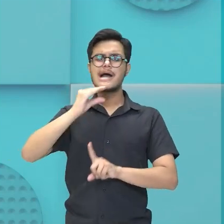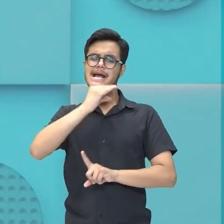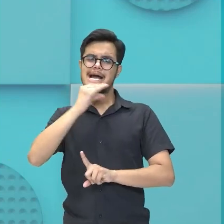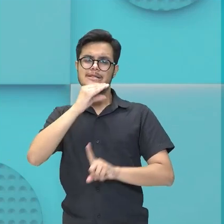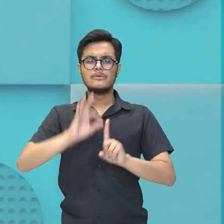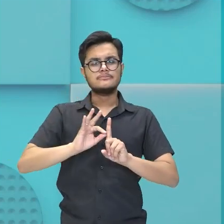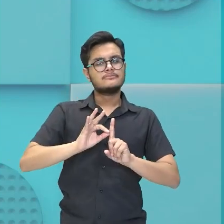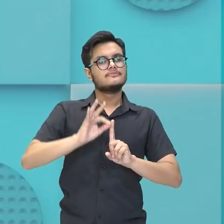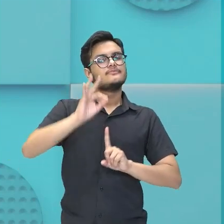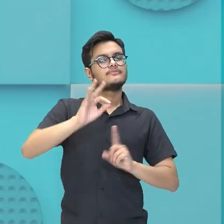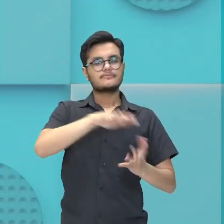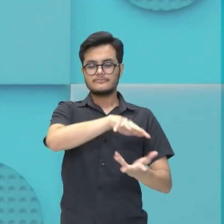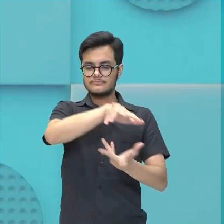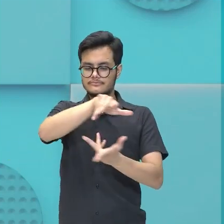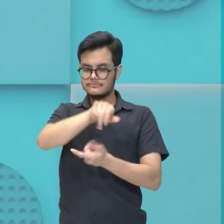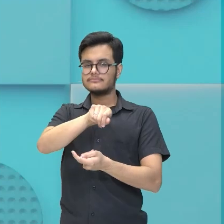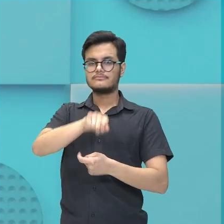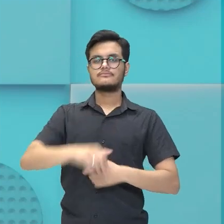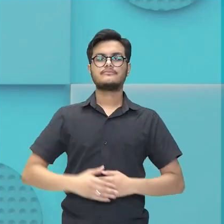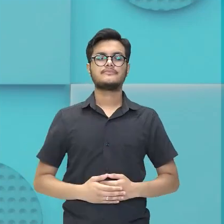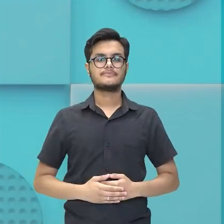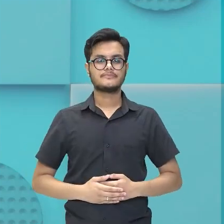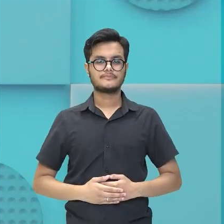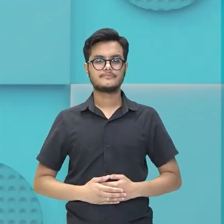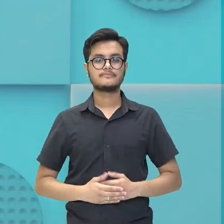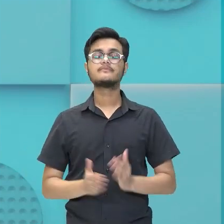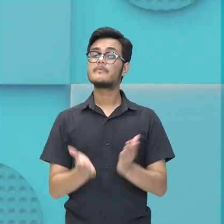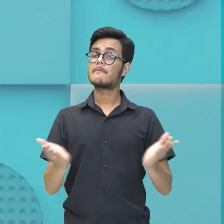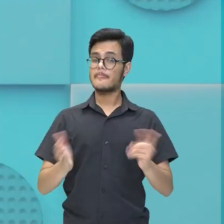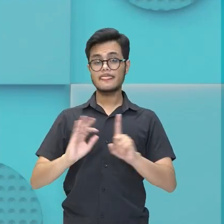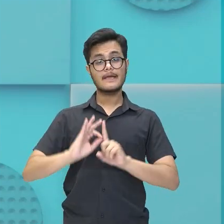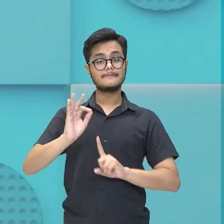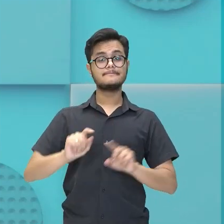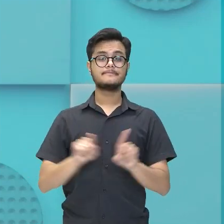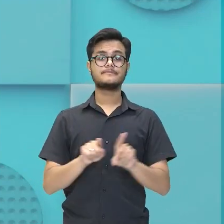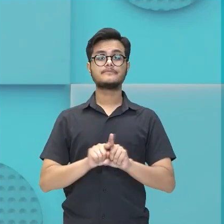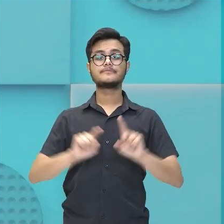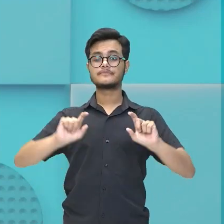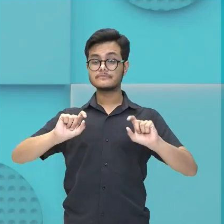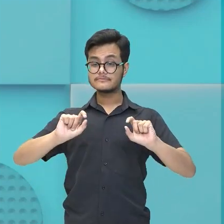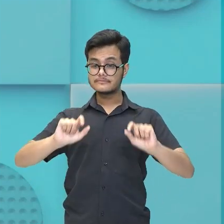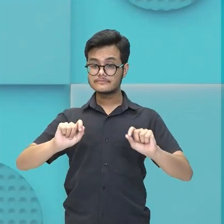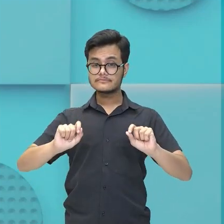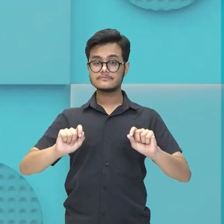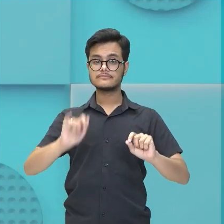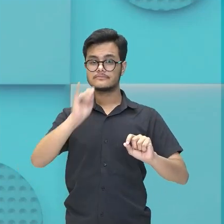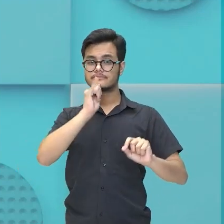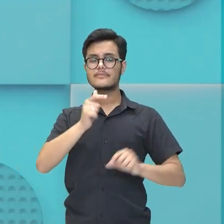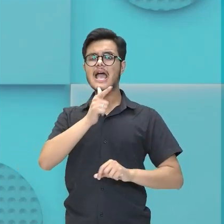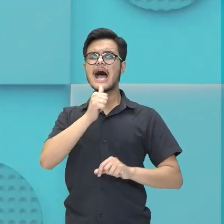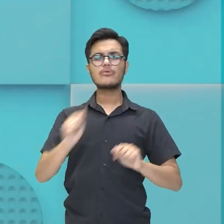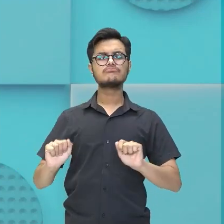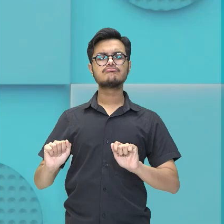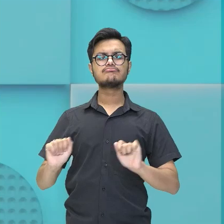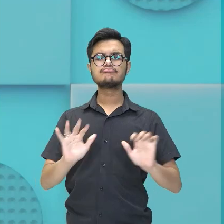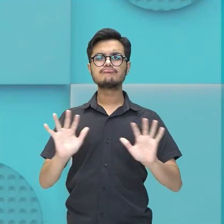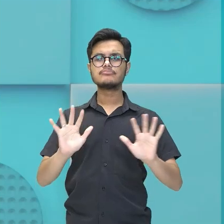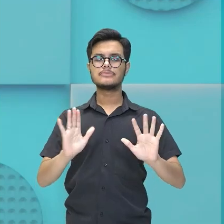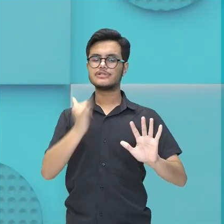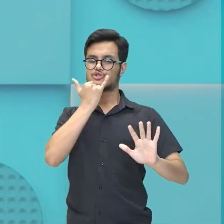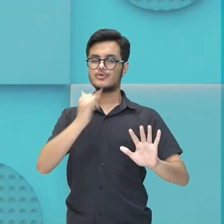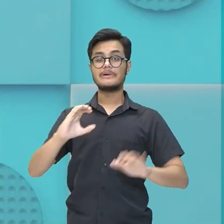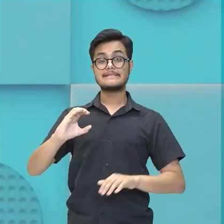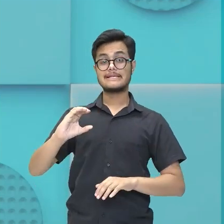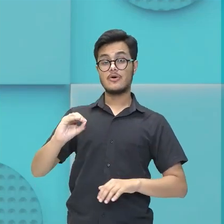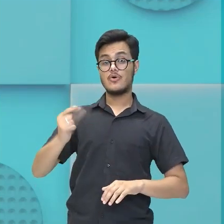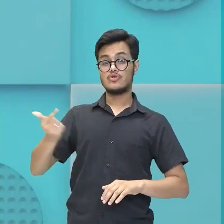temperatura, certo? A temperatura que é ocasionada aí, esse aumento devido à concentração de gás carbônico na nossa atmosfera